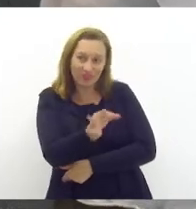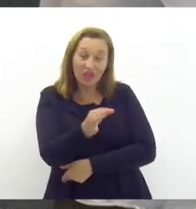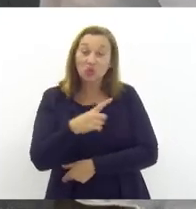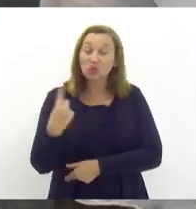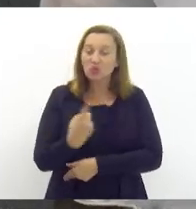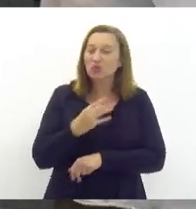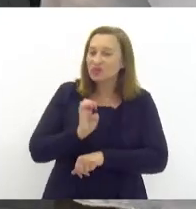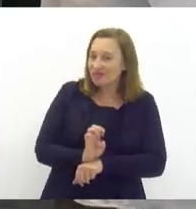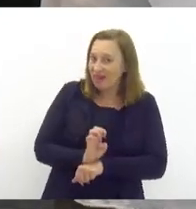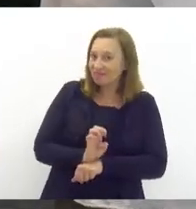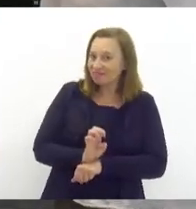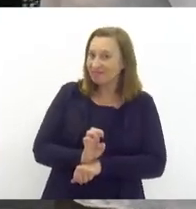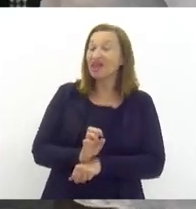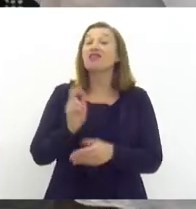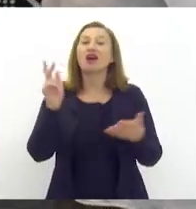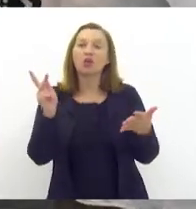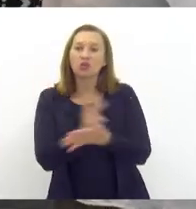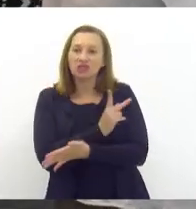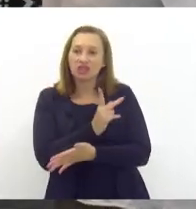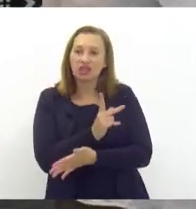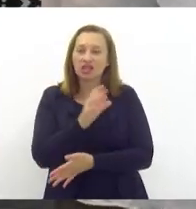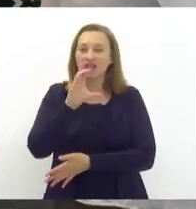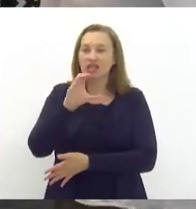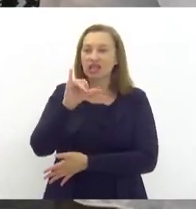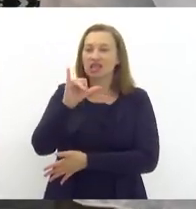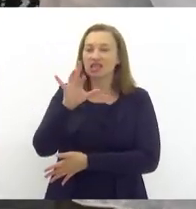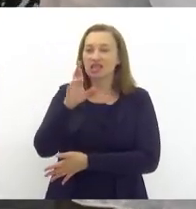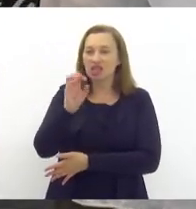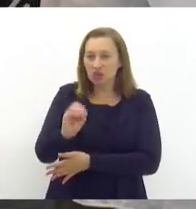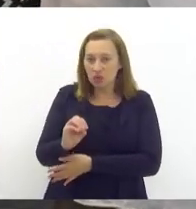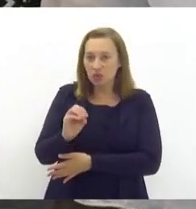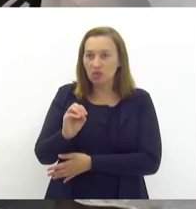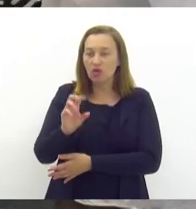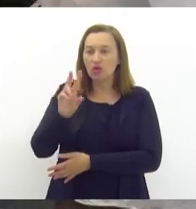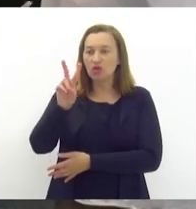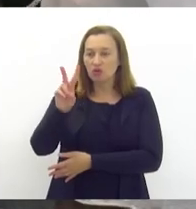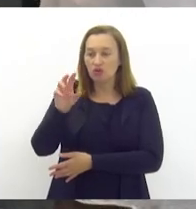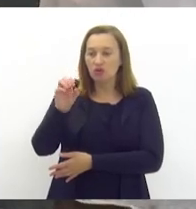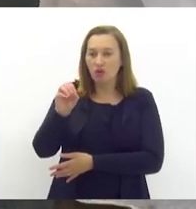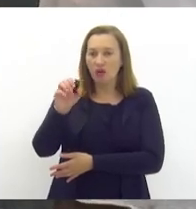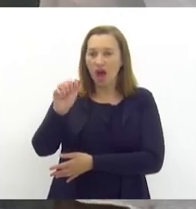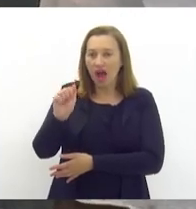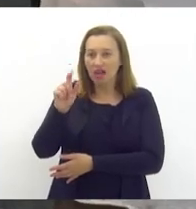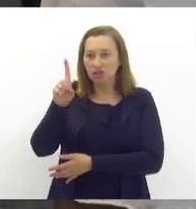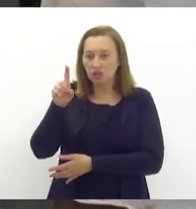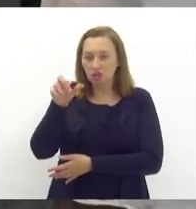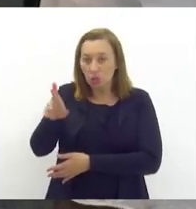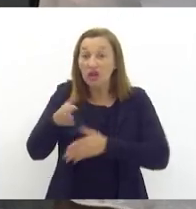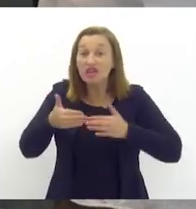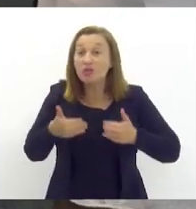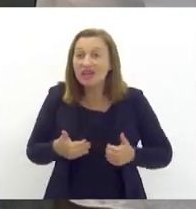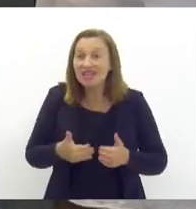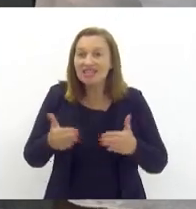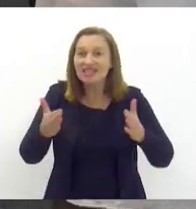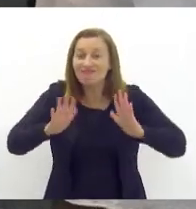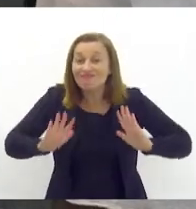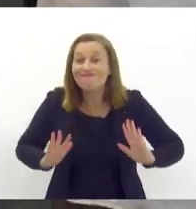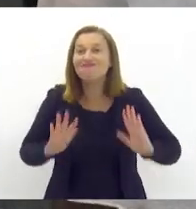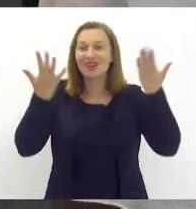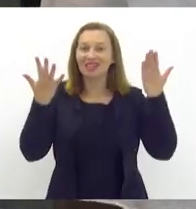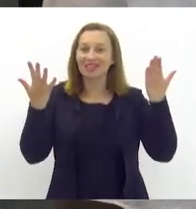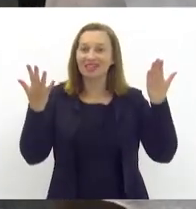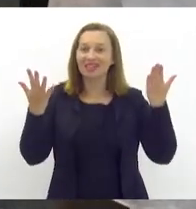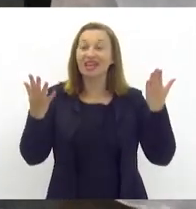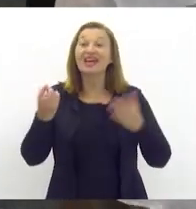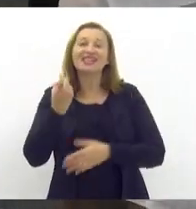nosso estado, vai acontecer no Circo Voador. E a abertura oficial desse festival será